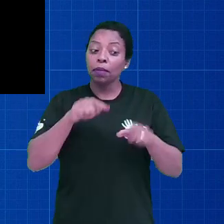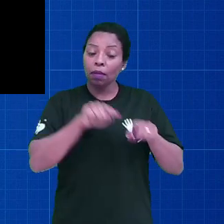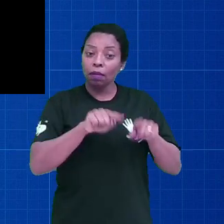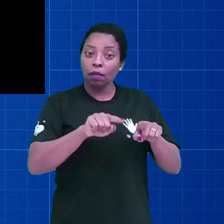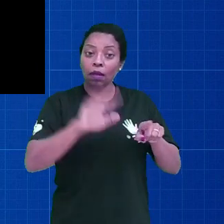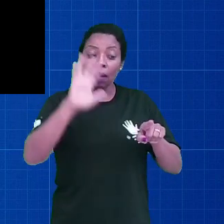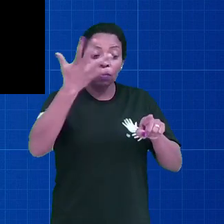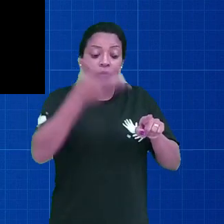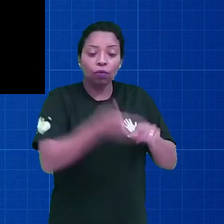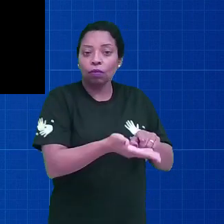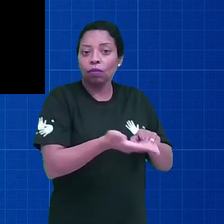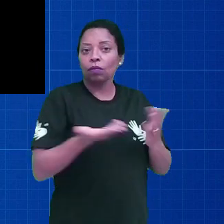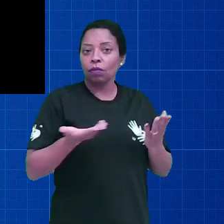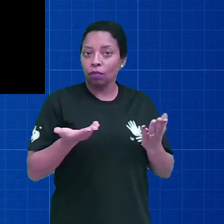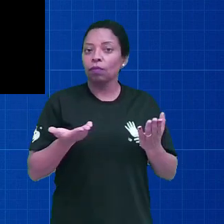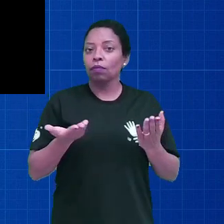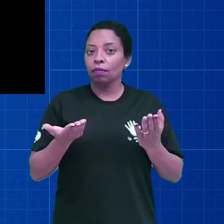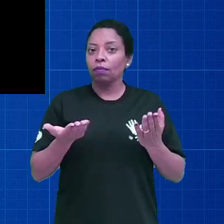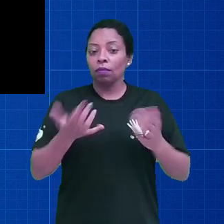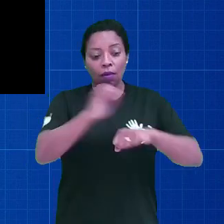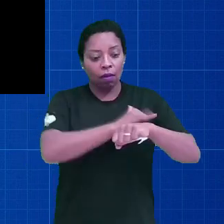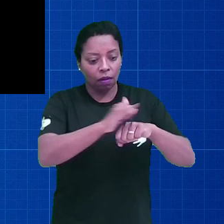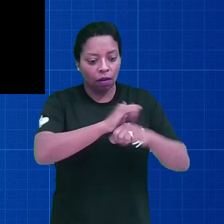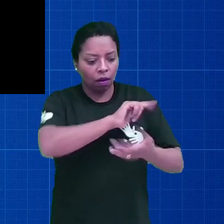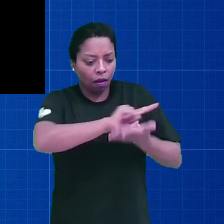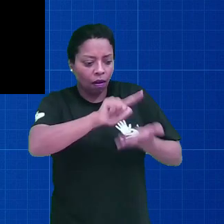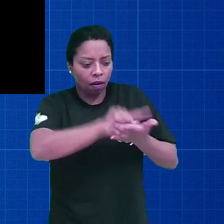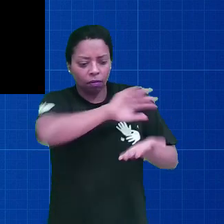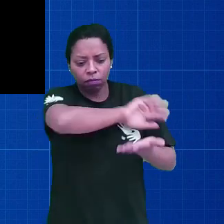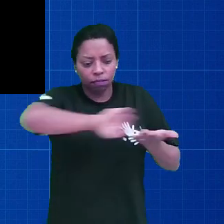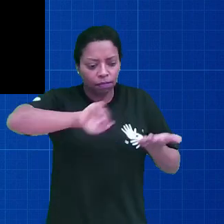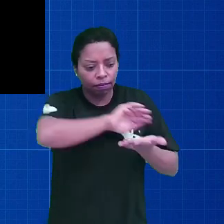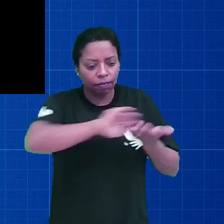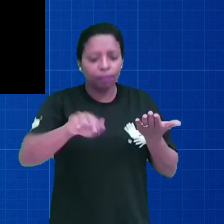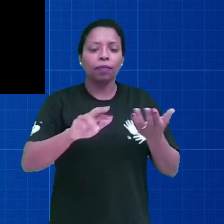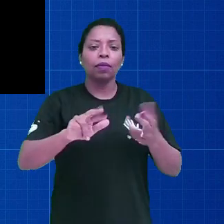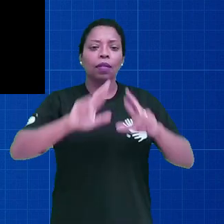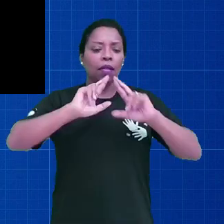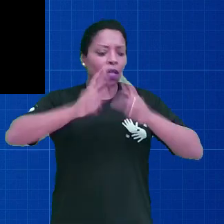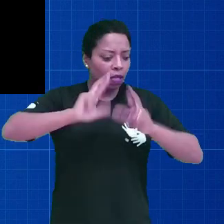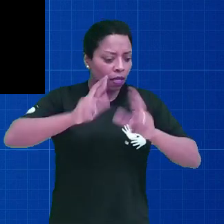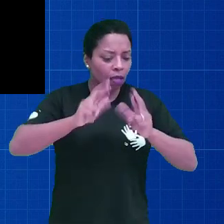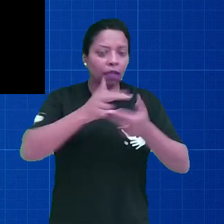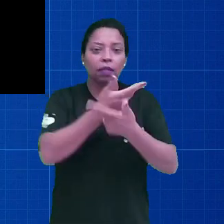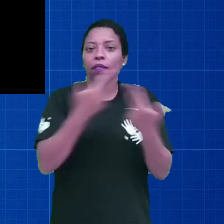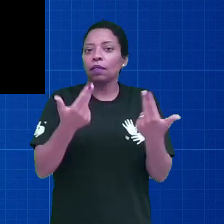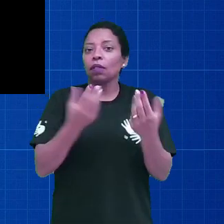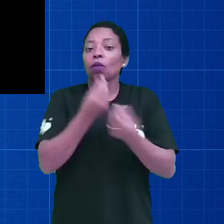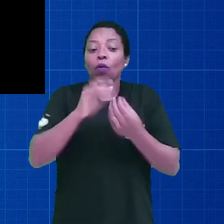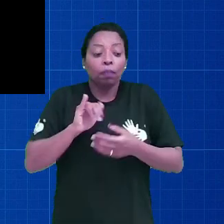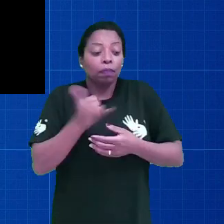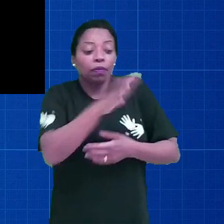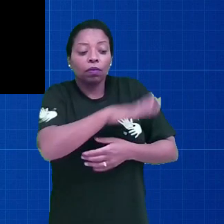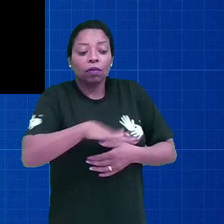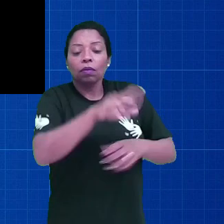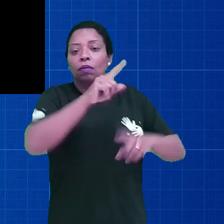né, que diz respeito aí à retirada desse material, à reciclagem desse material, ao aproveitamento desse material.